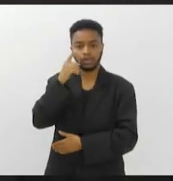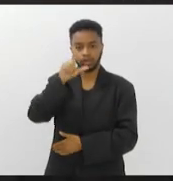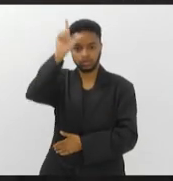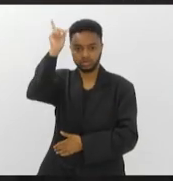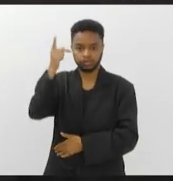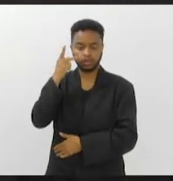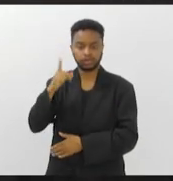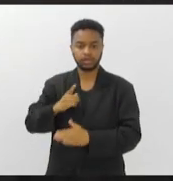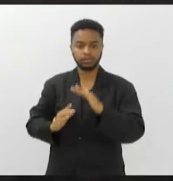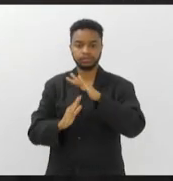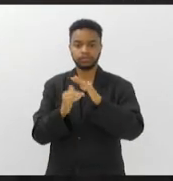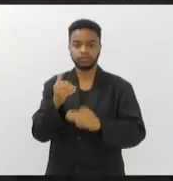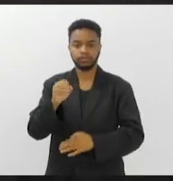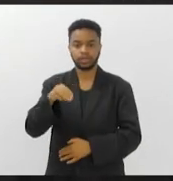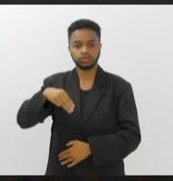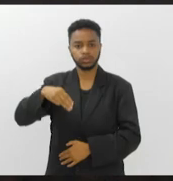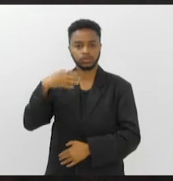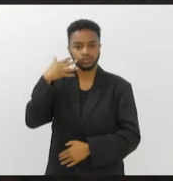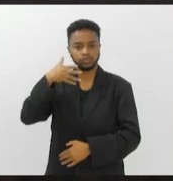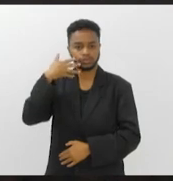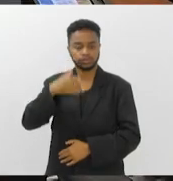que dispõe de 10 minutos.